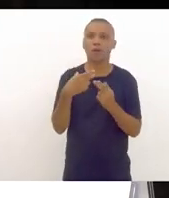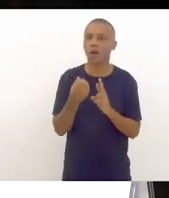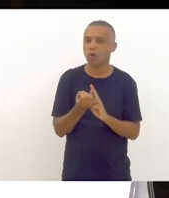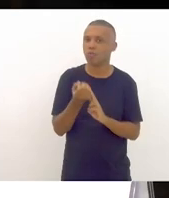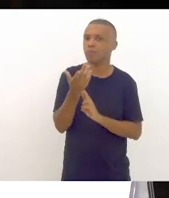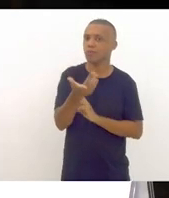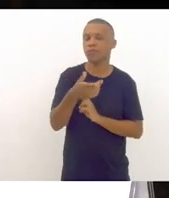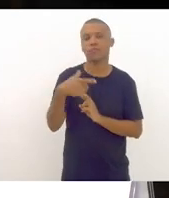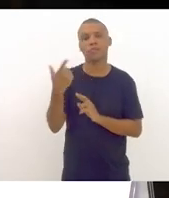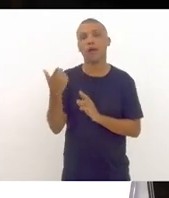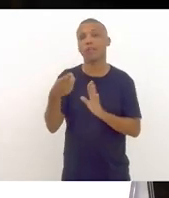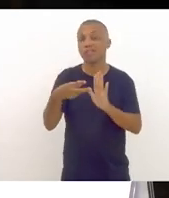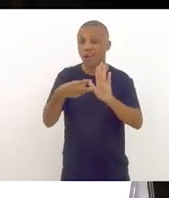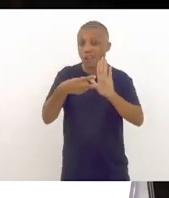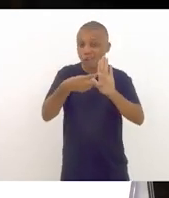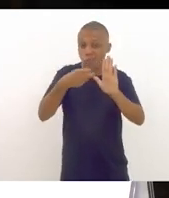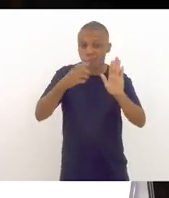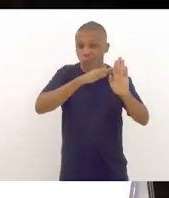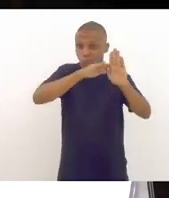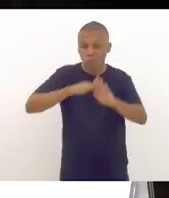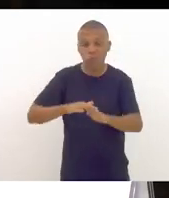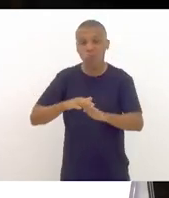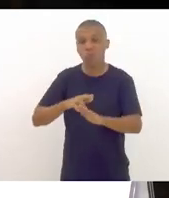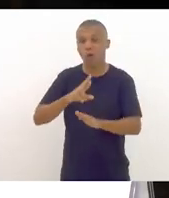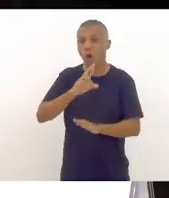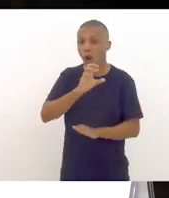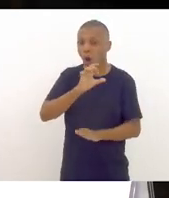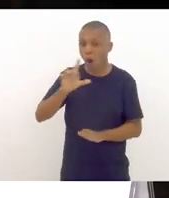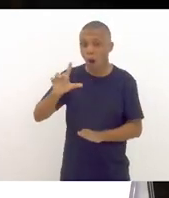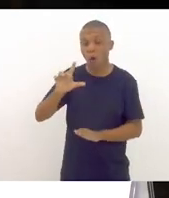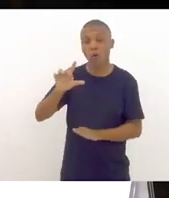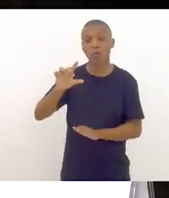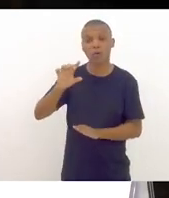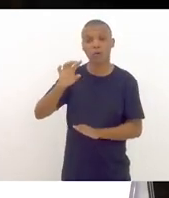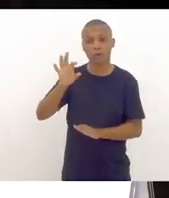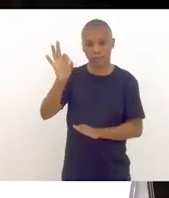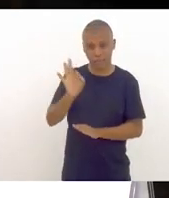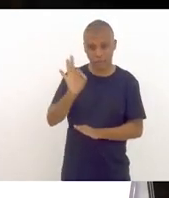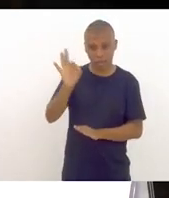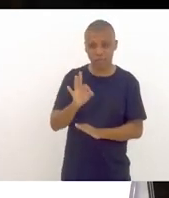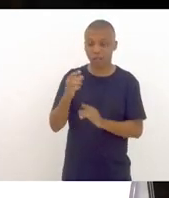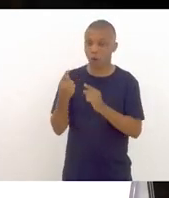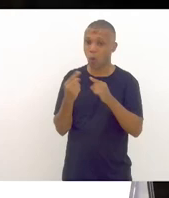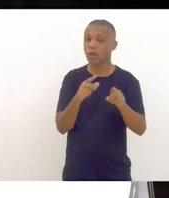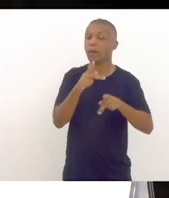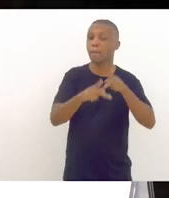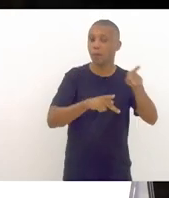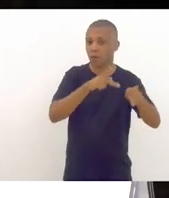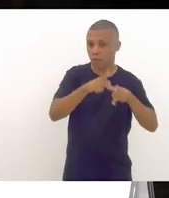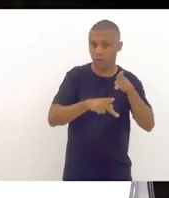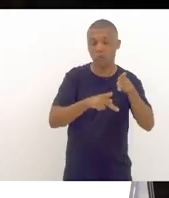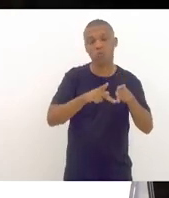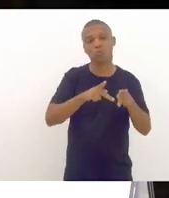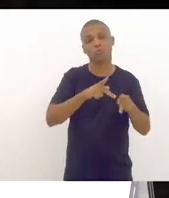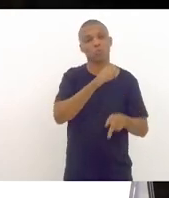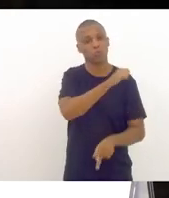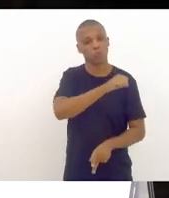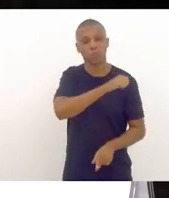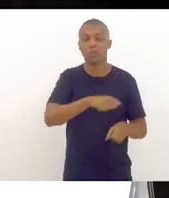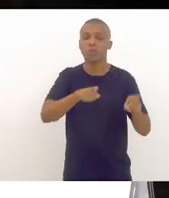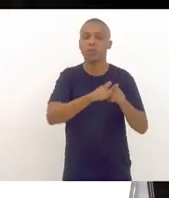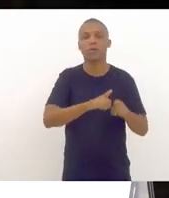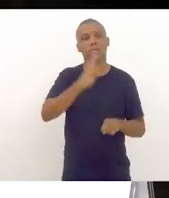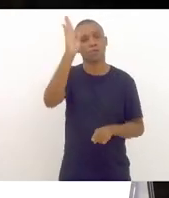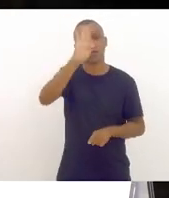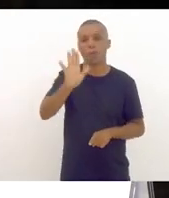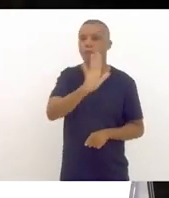derrubada do rol taxativo no Senado Federal, essa injustiça que era cometida contra a população do Estado do Rio de Janeiro, do Brasil como um todo, e